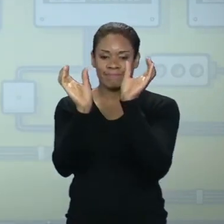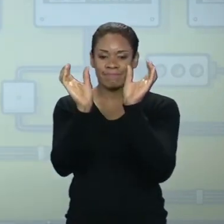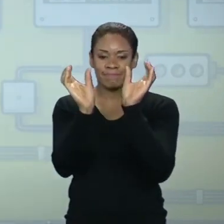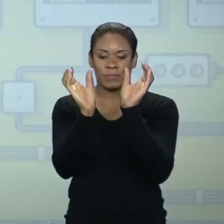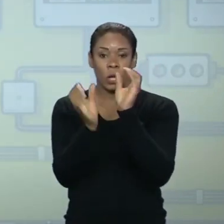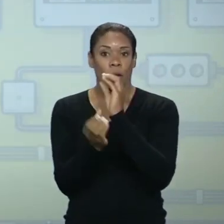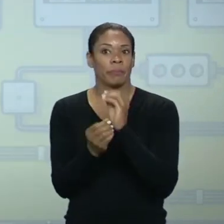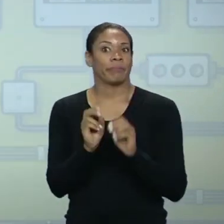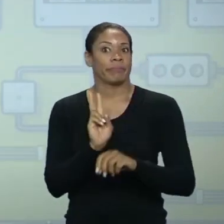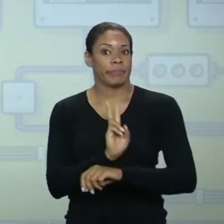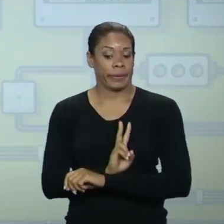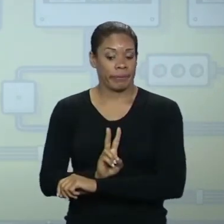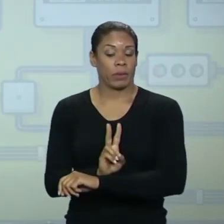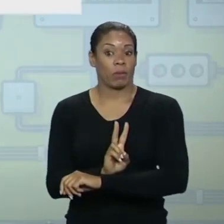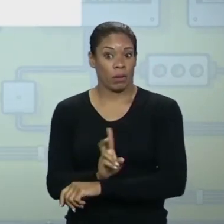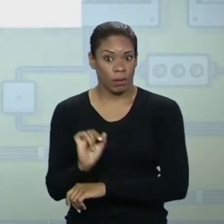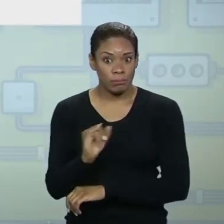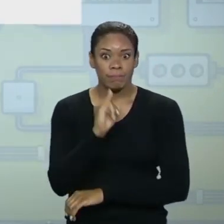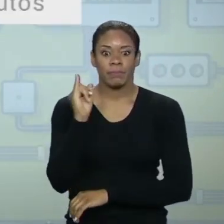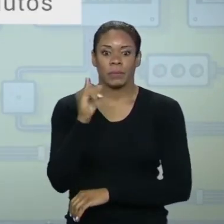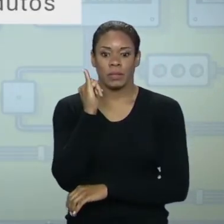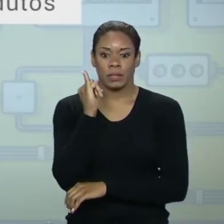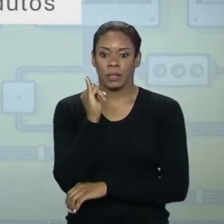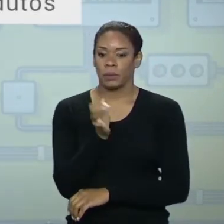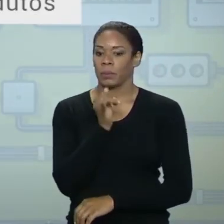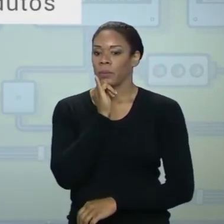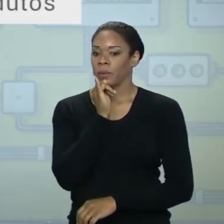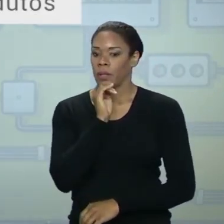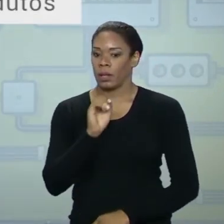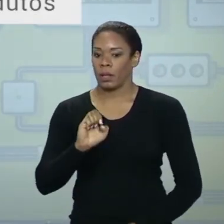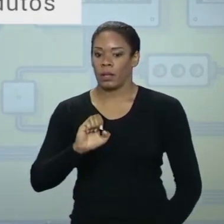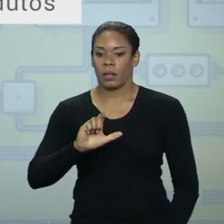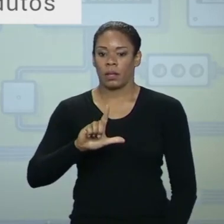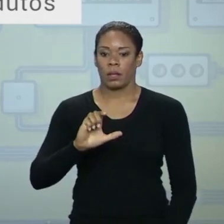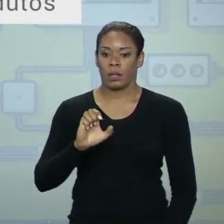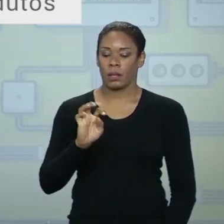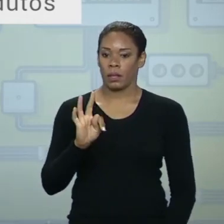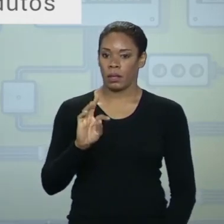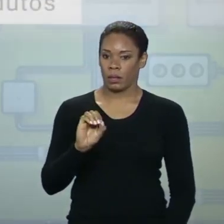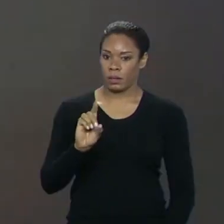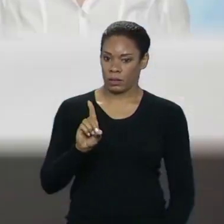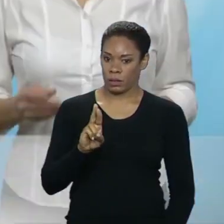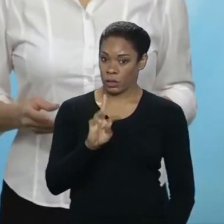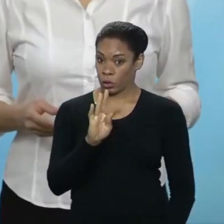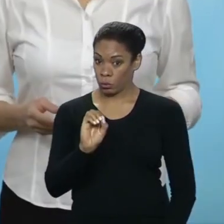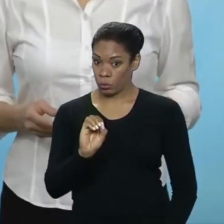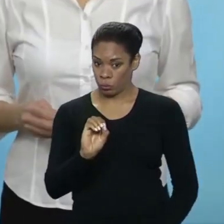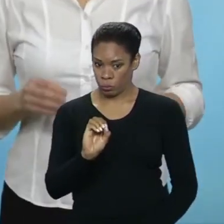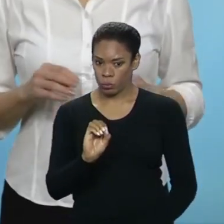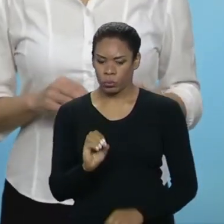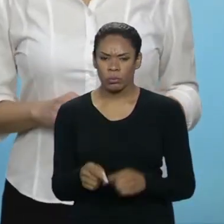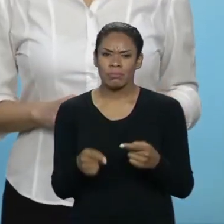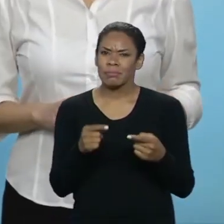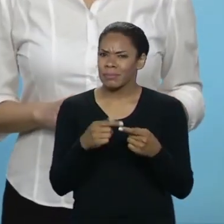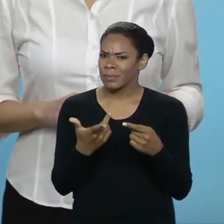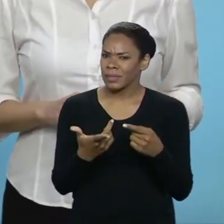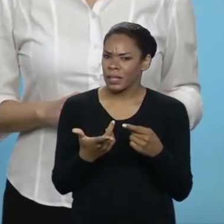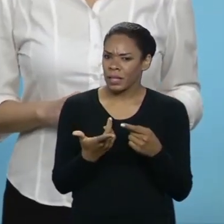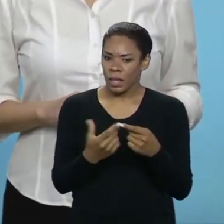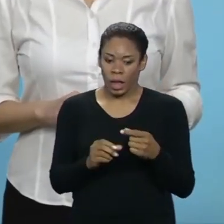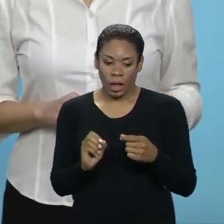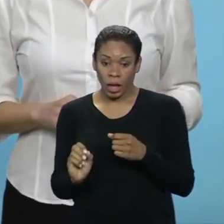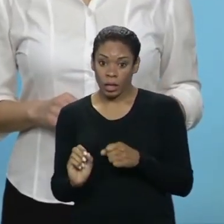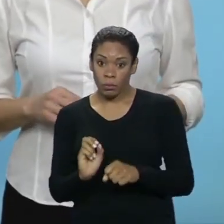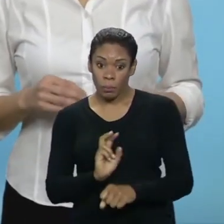são fundamentais, como, por exemplo, os eletrodutos e os quadros de distribuição. Os eletrodutos isolam os